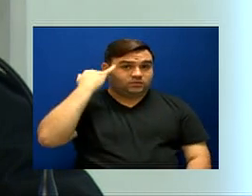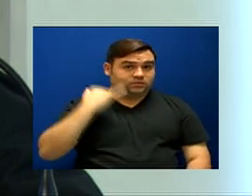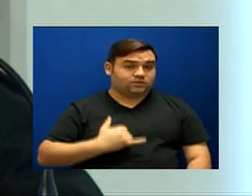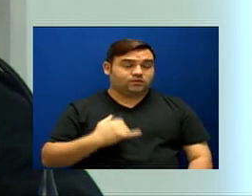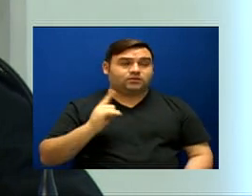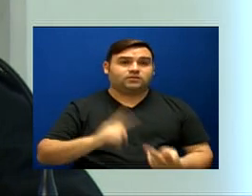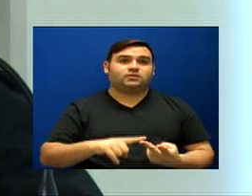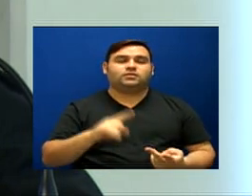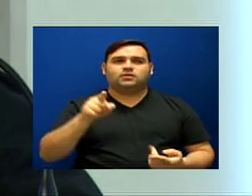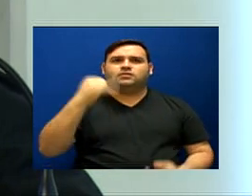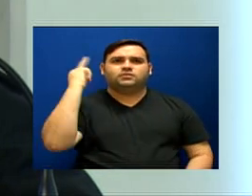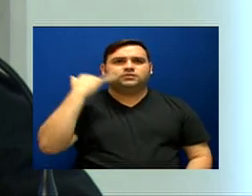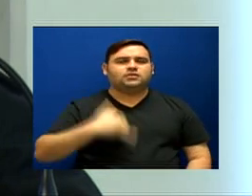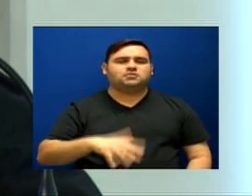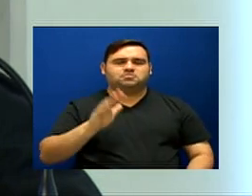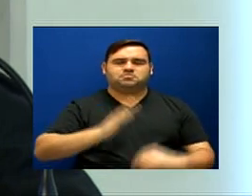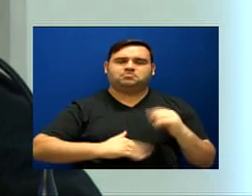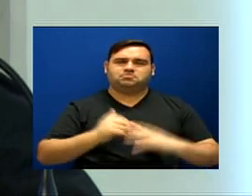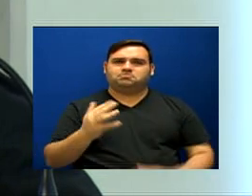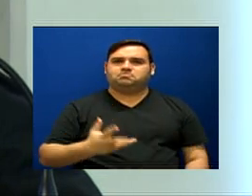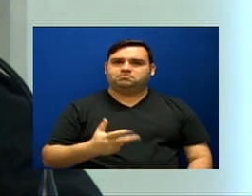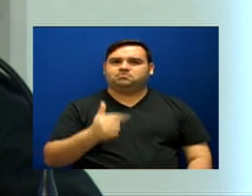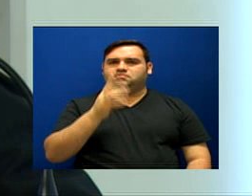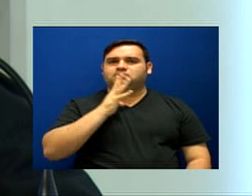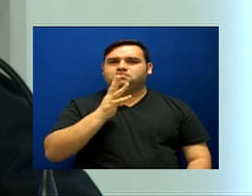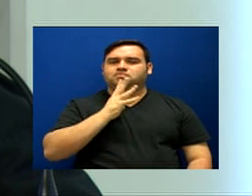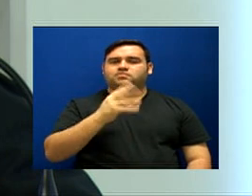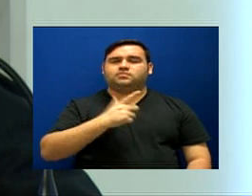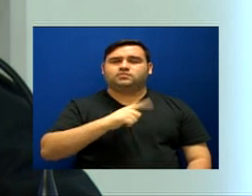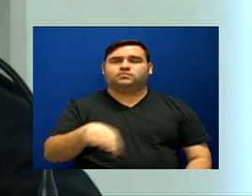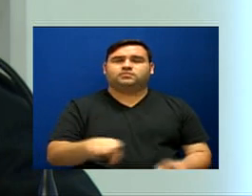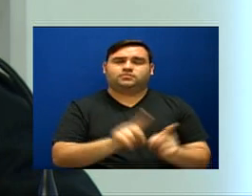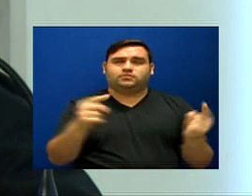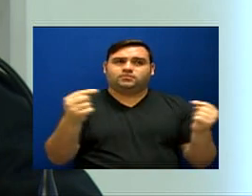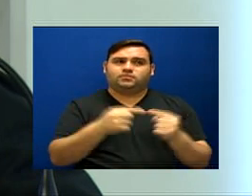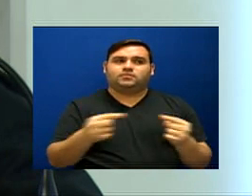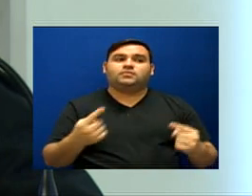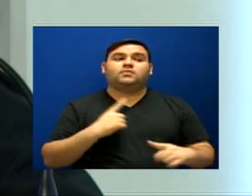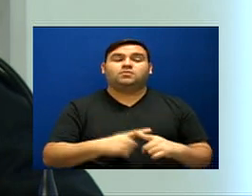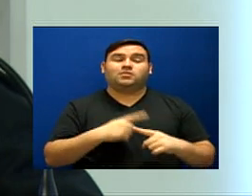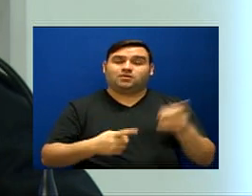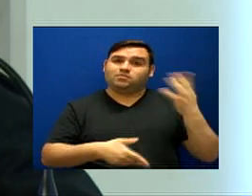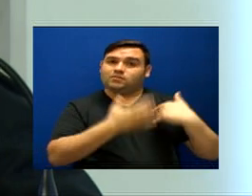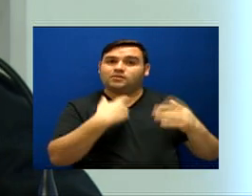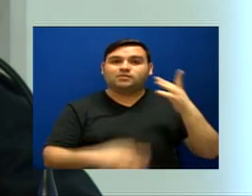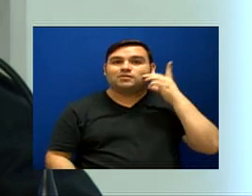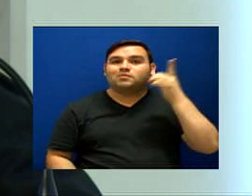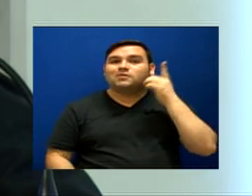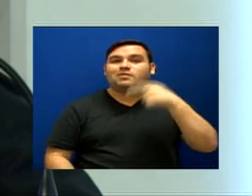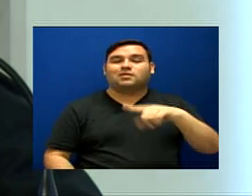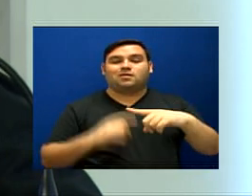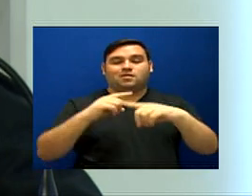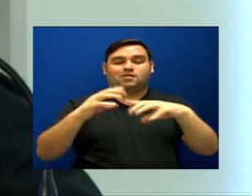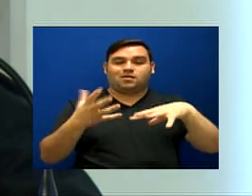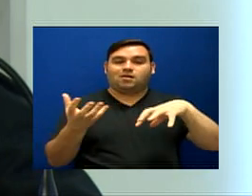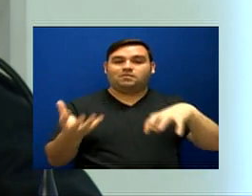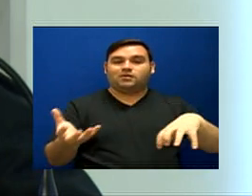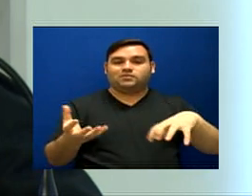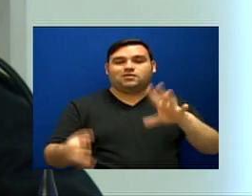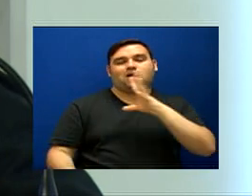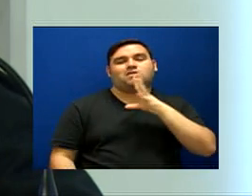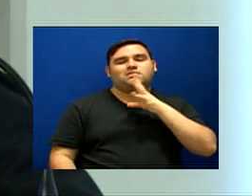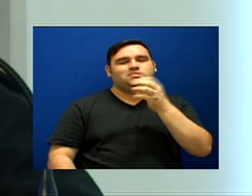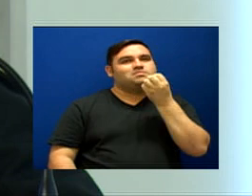a vereadora Iara tem experiência, tem know-how com relação a isso, porque foi deputada em Brasília e conhece os trâmites com